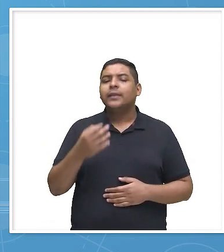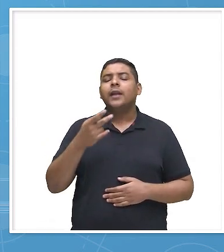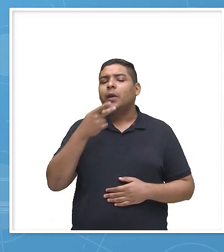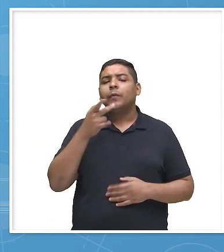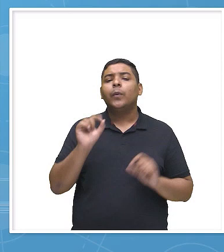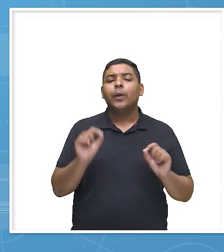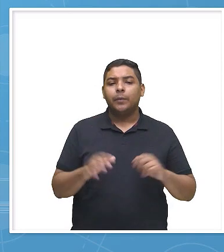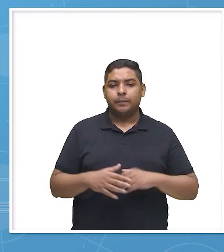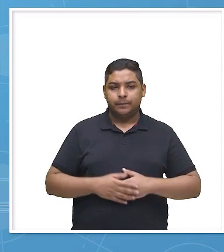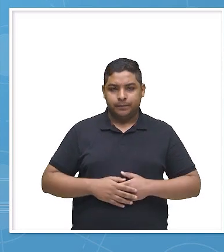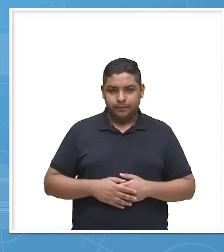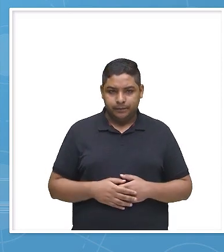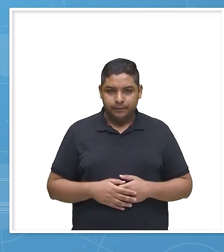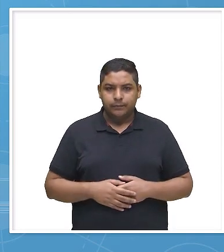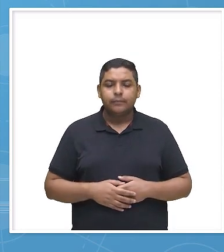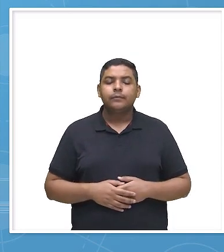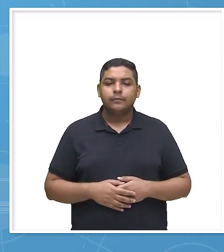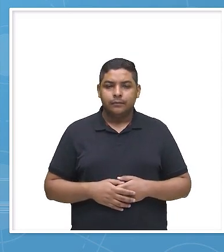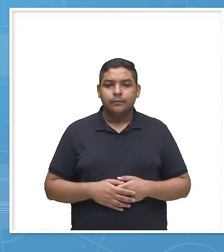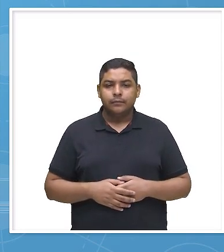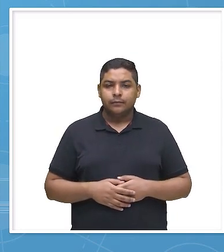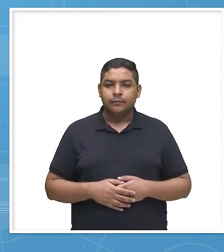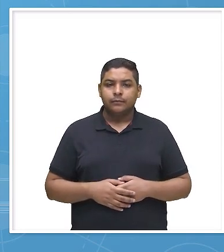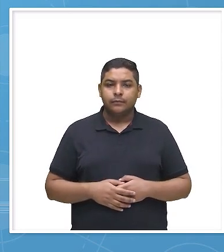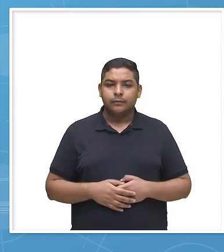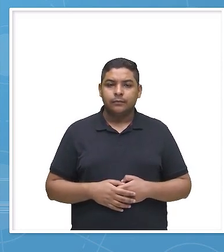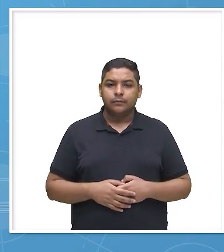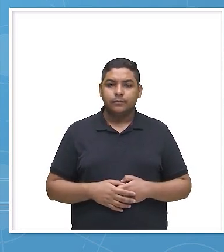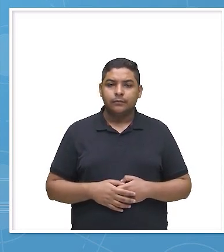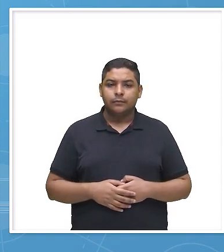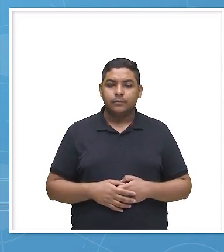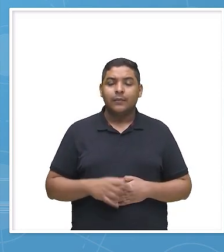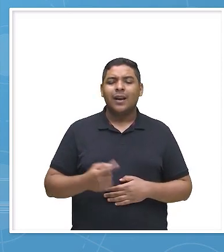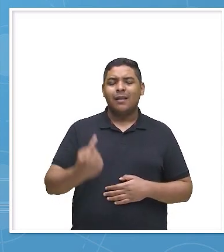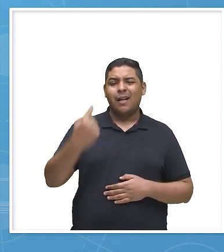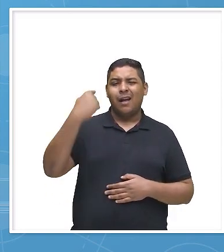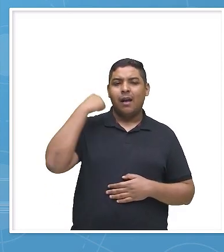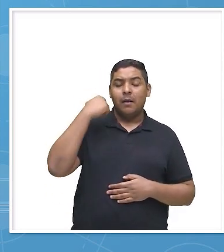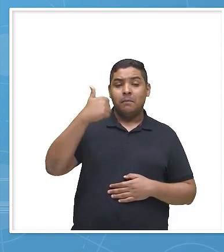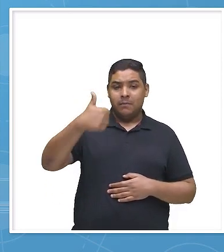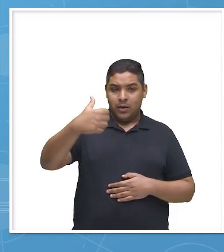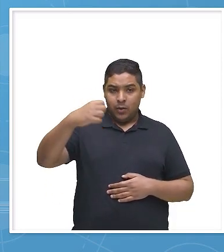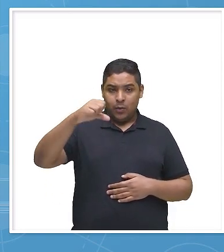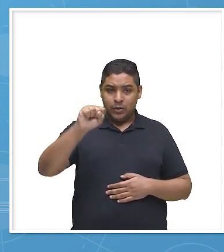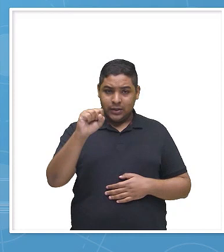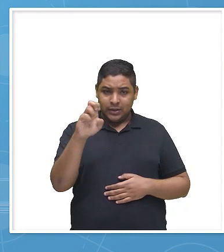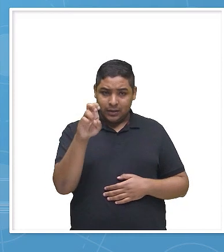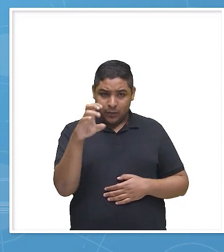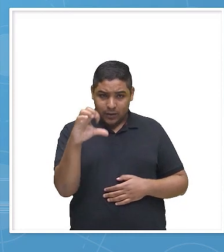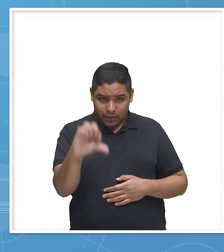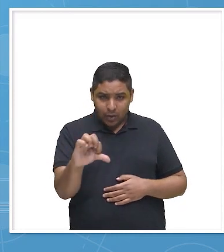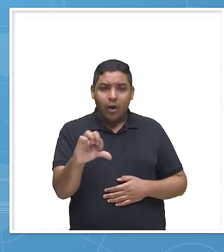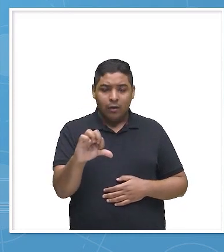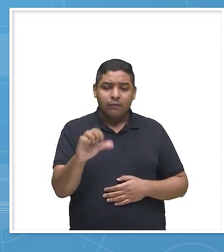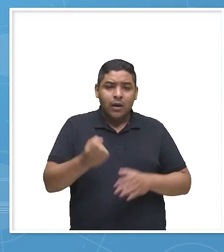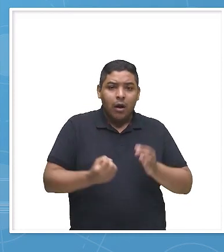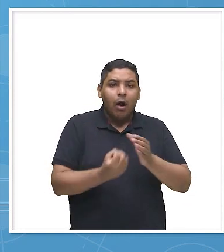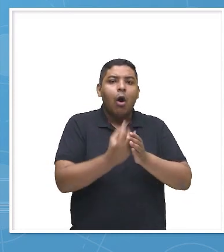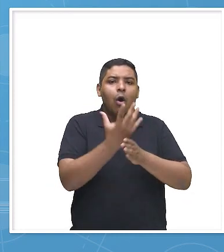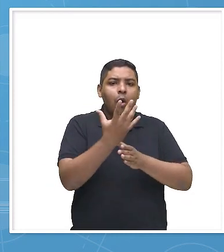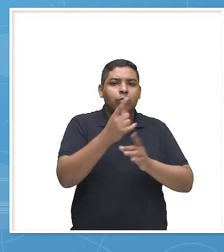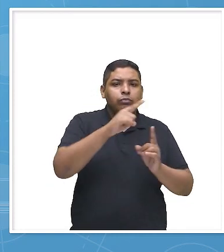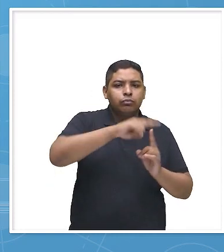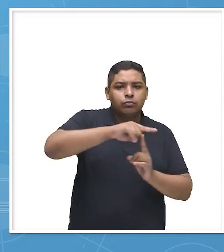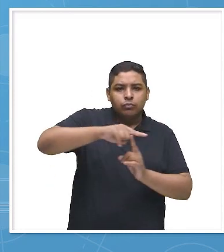gente. O comentário diz o seguinte, em 1859, sobre a origem das espécies